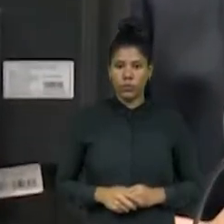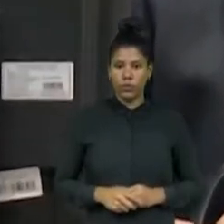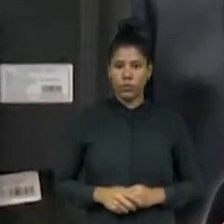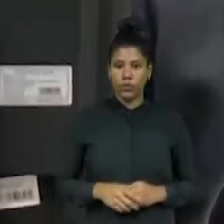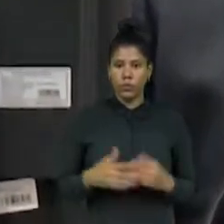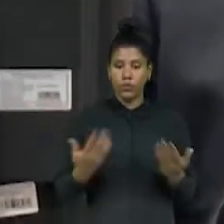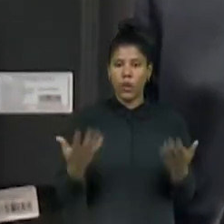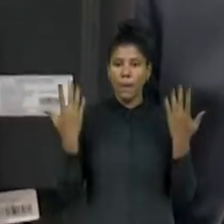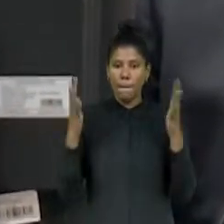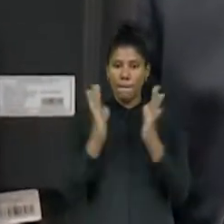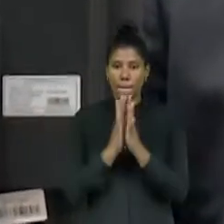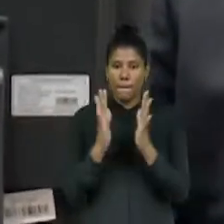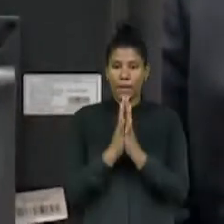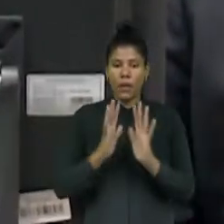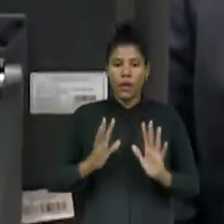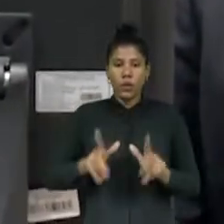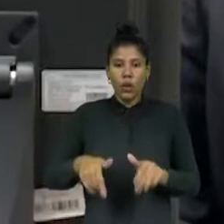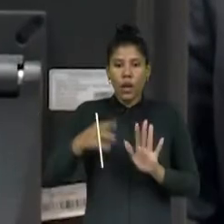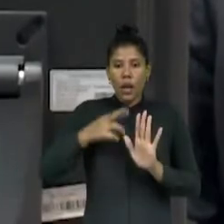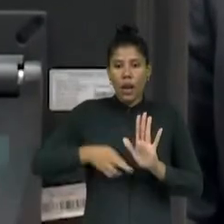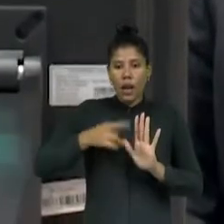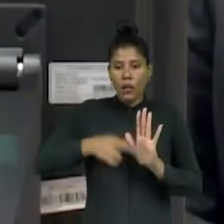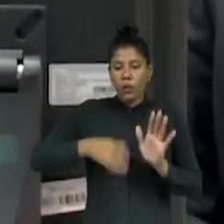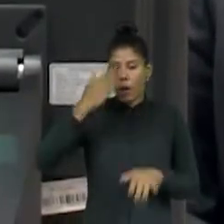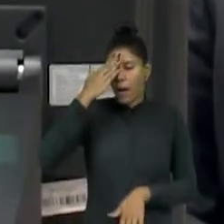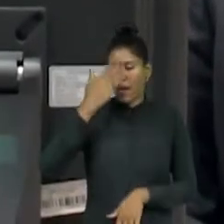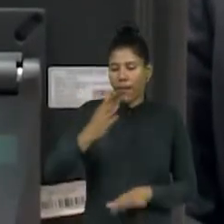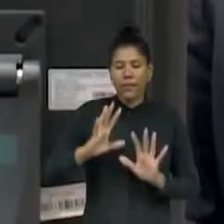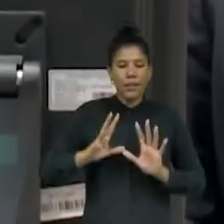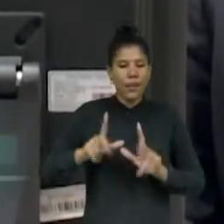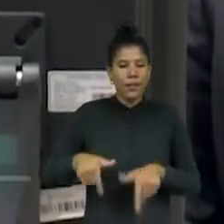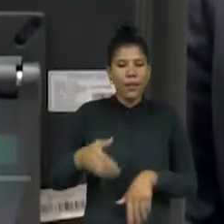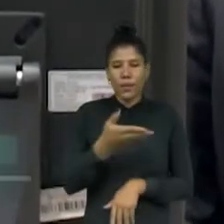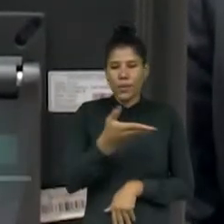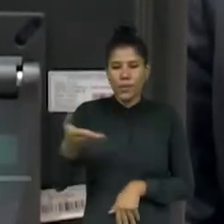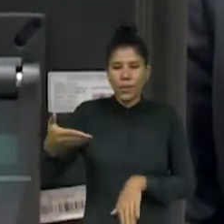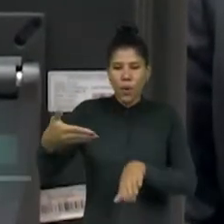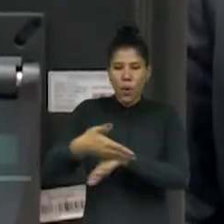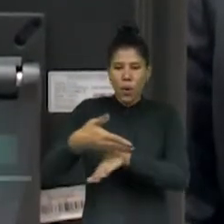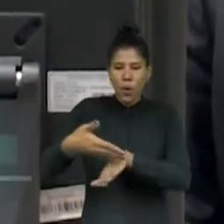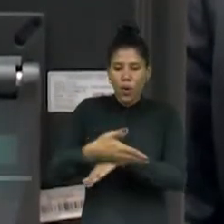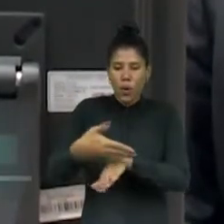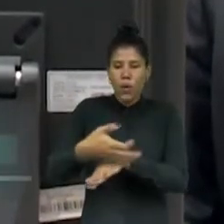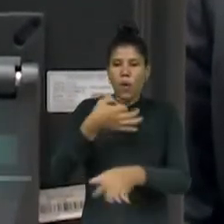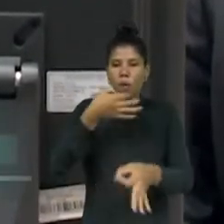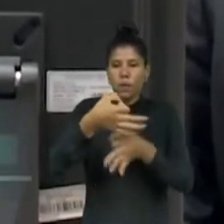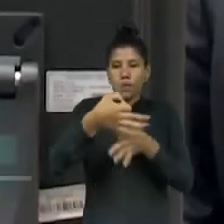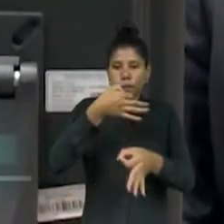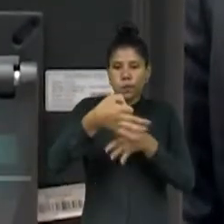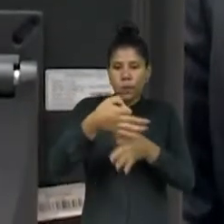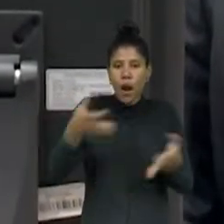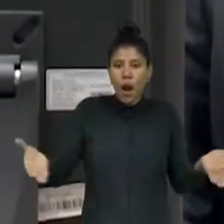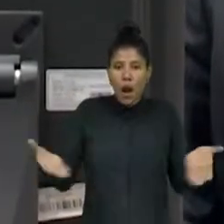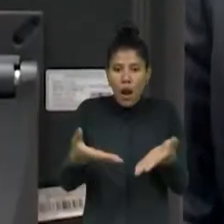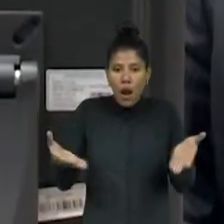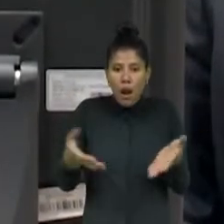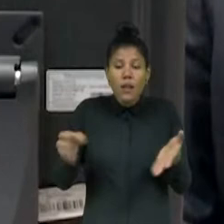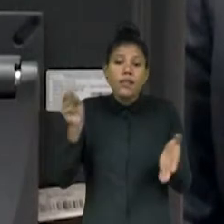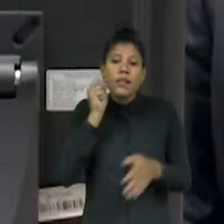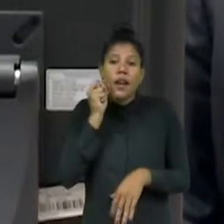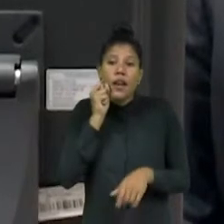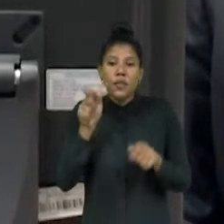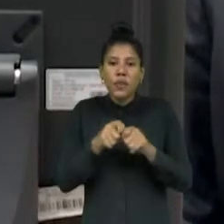todos os sub-relatores, agradecer a contribuição de todos, as contribuições finais agora nos destaques do deputado Sérgio, do